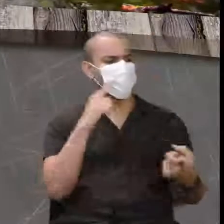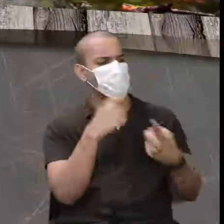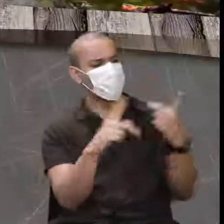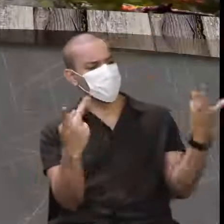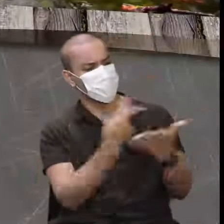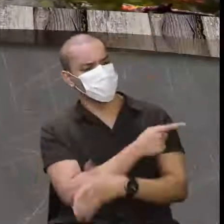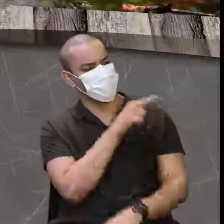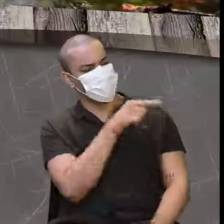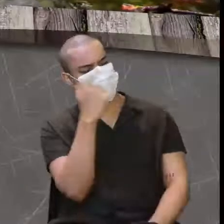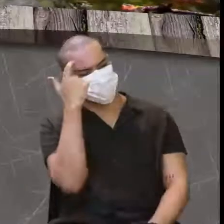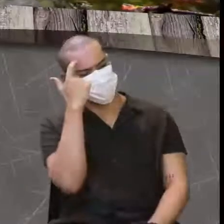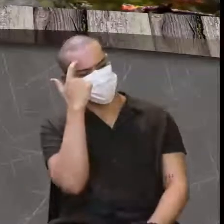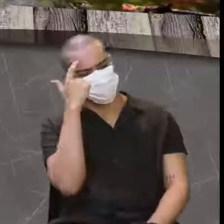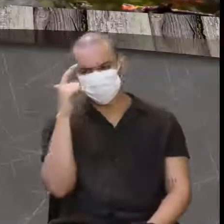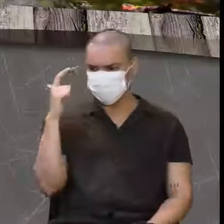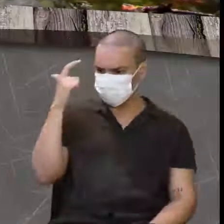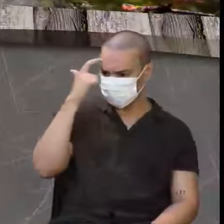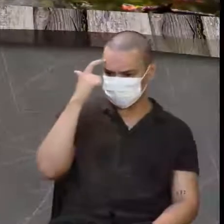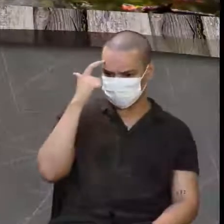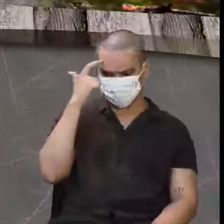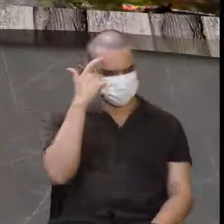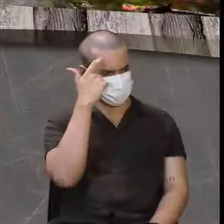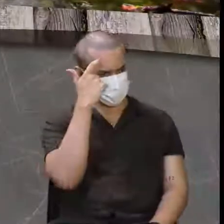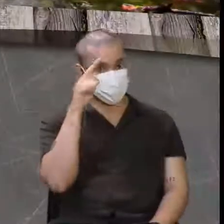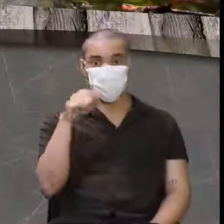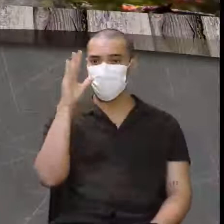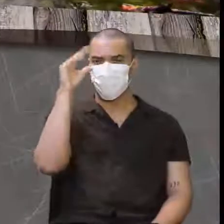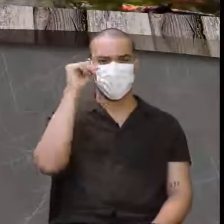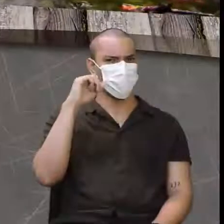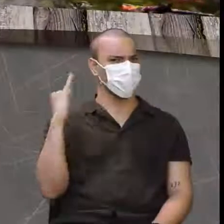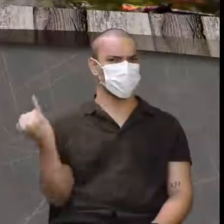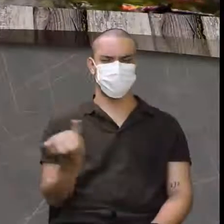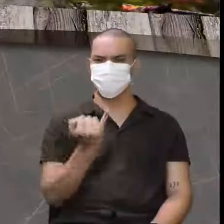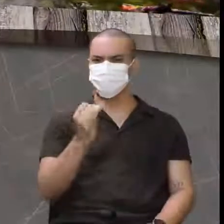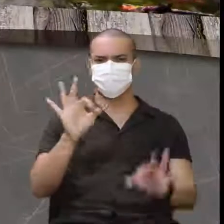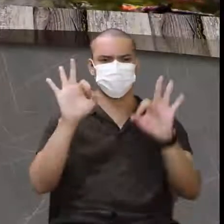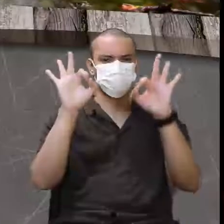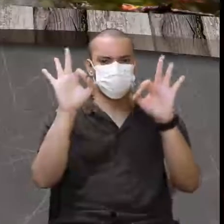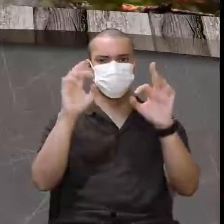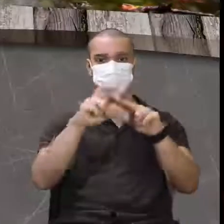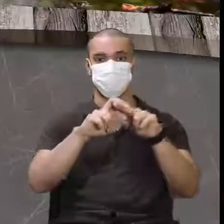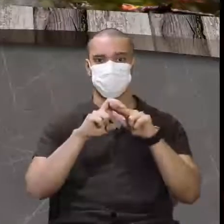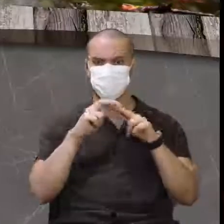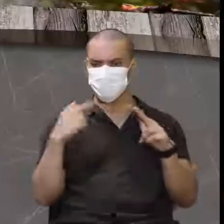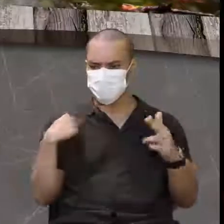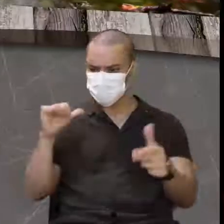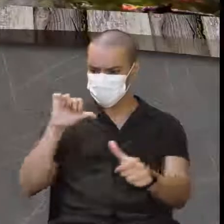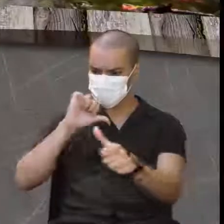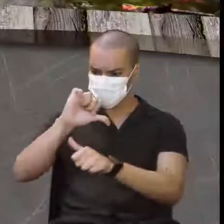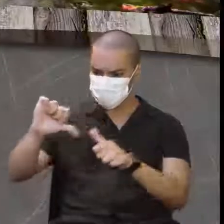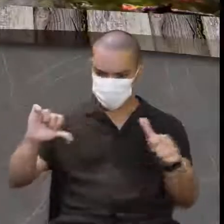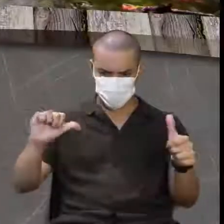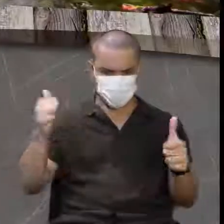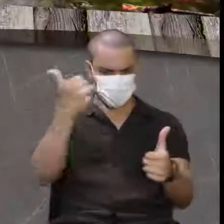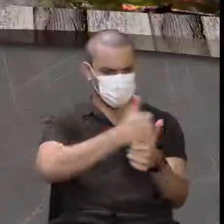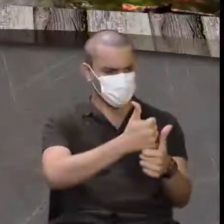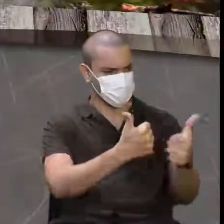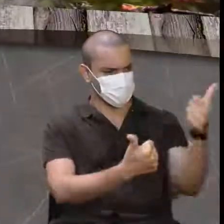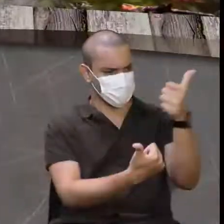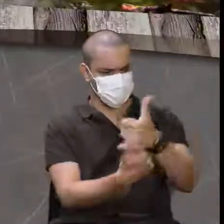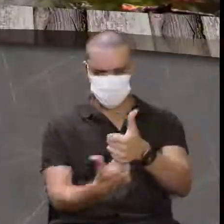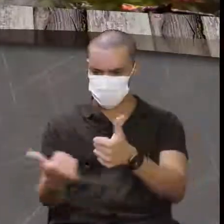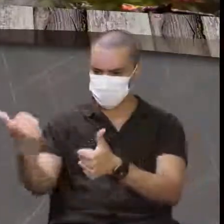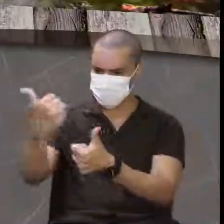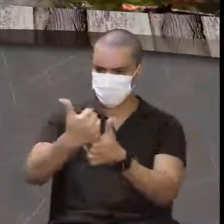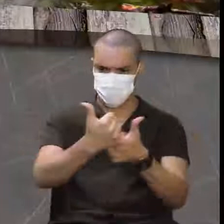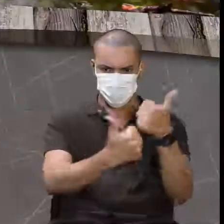aconteceu isso? Olha que legal, né? A curiosidade é fantástica, realmente. Então, ele foi modificando e falou assim, eu vou fazer o cruzamento, eu vou colocar